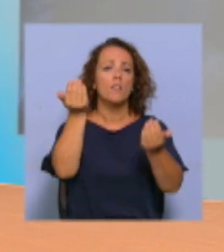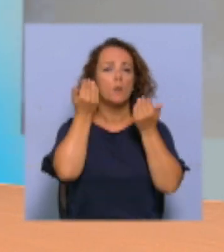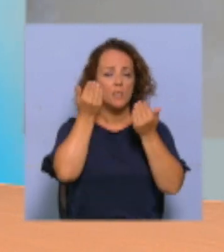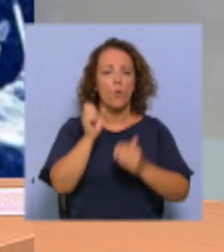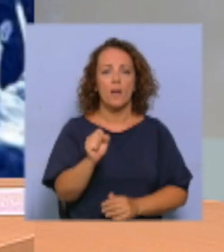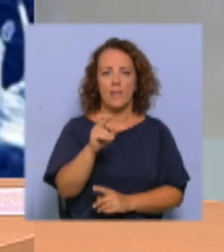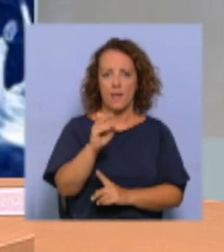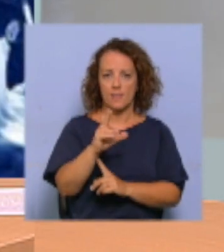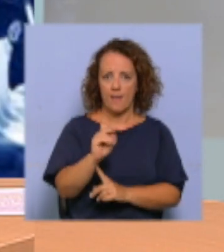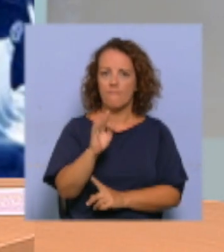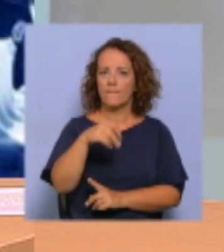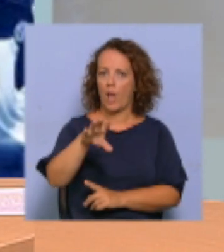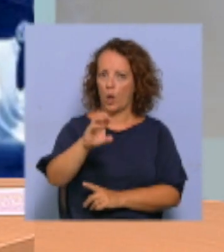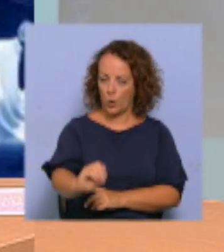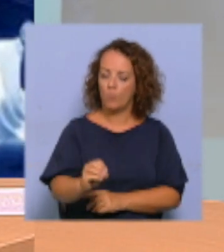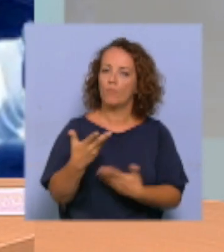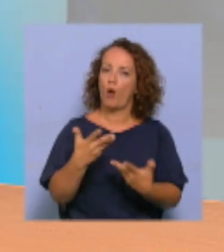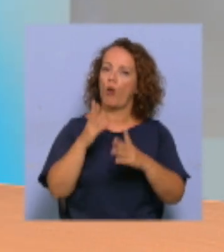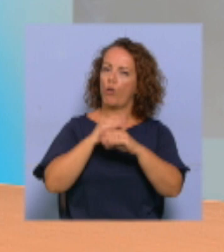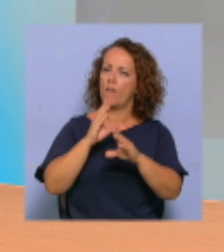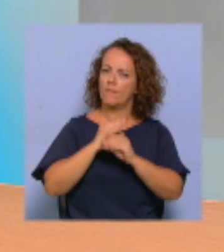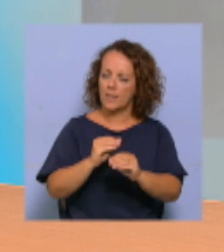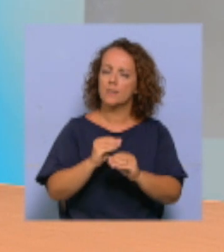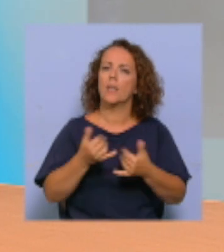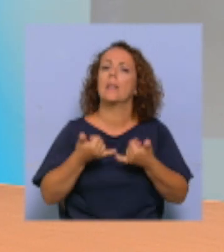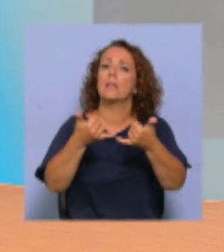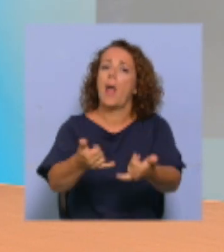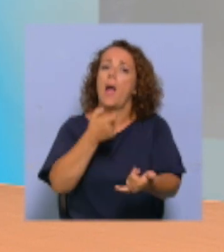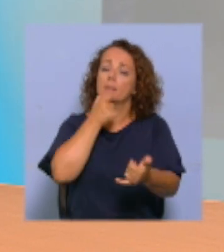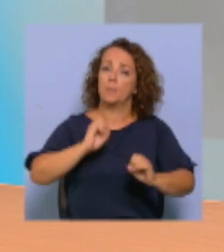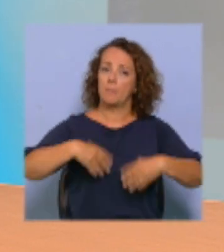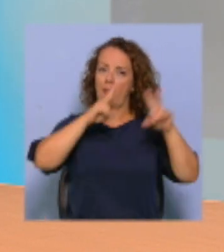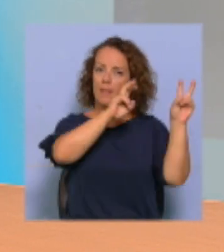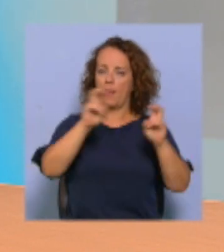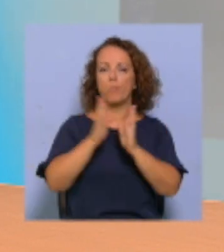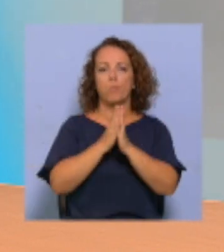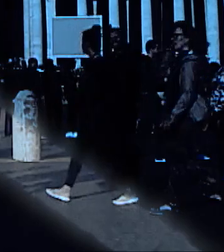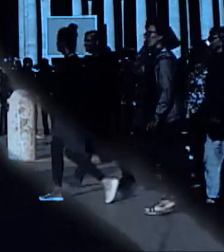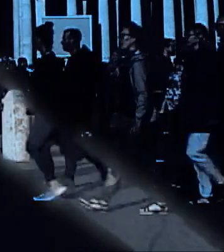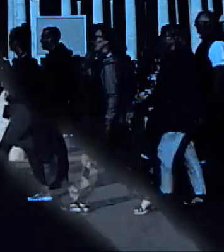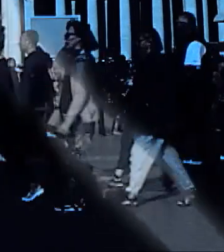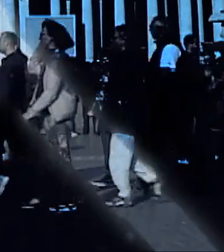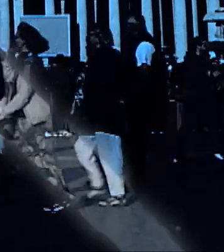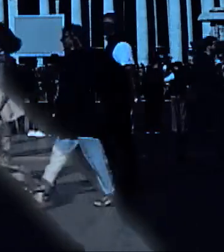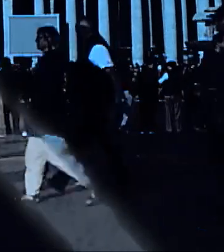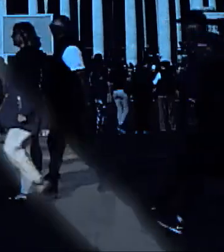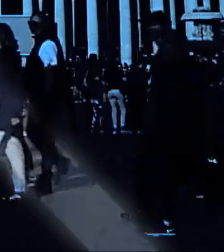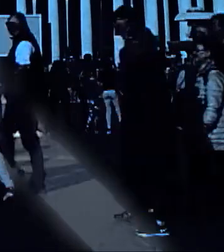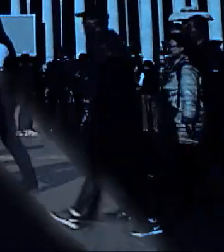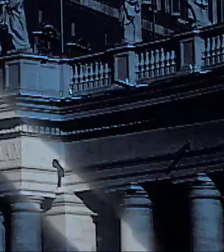Graça Franco, com quem vamos conversar logo após os temas da atualidade religiosa.